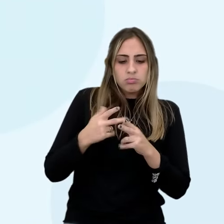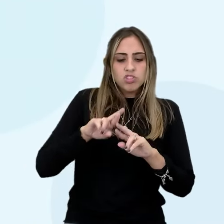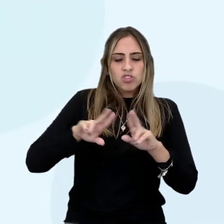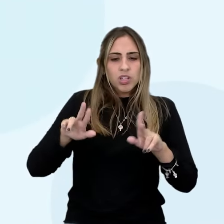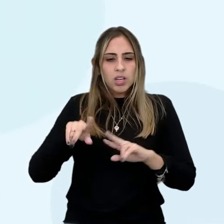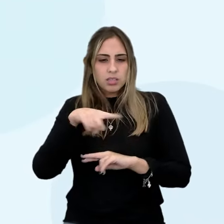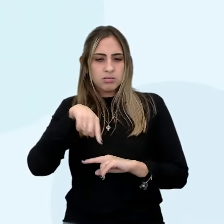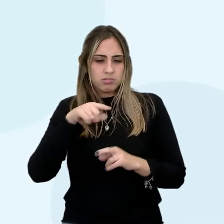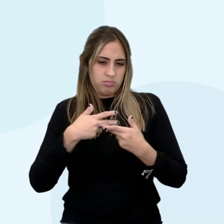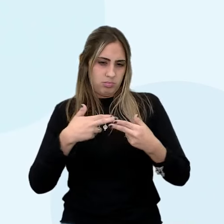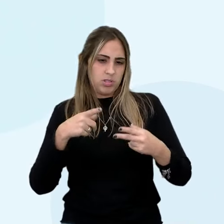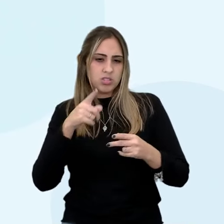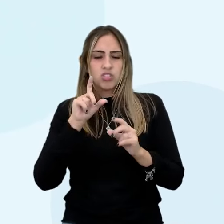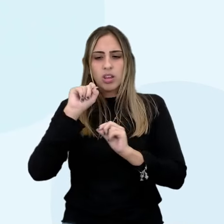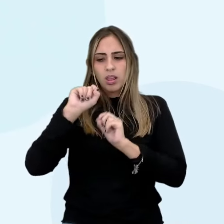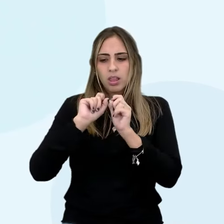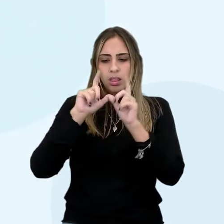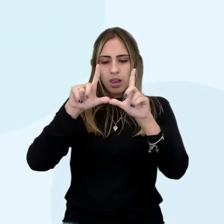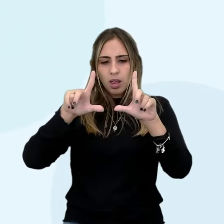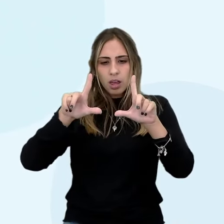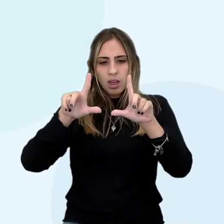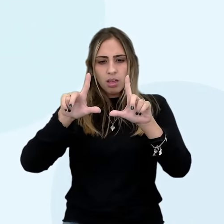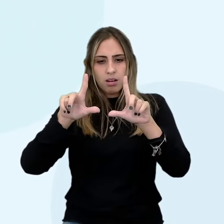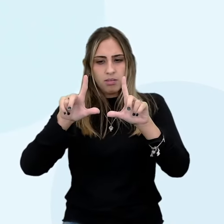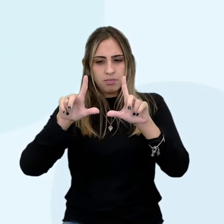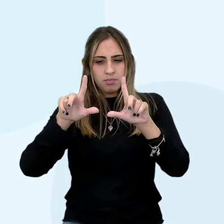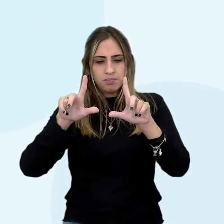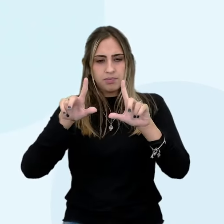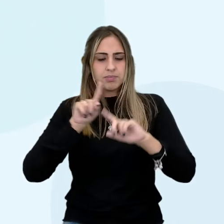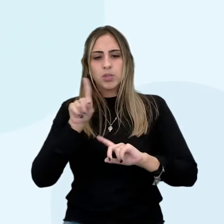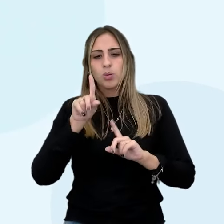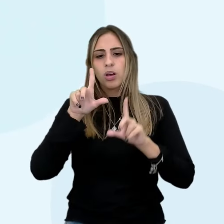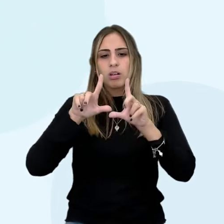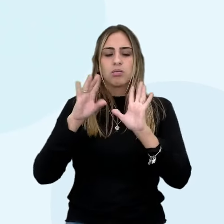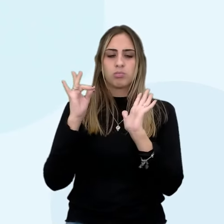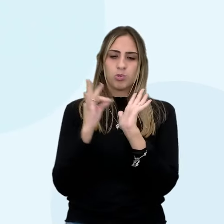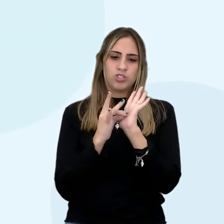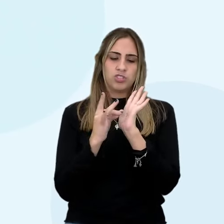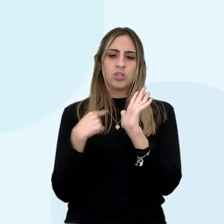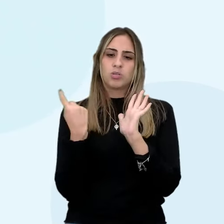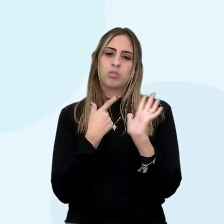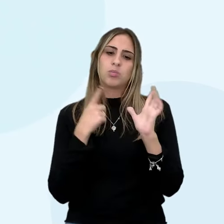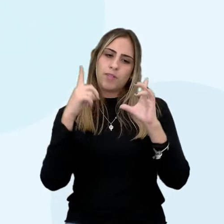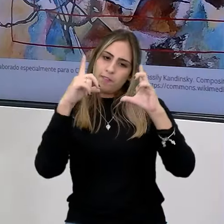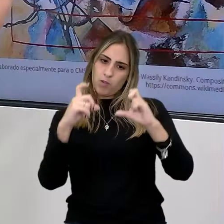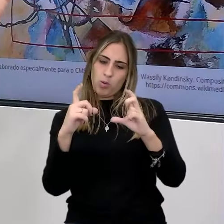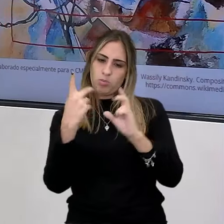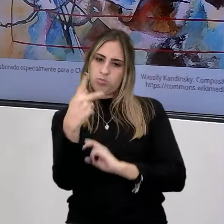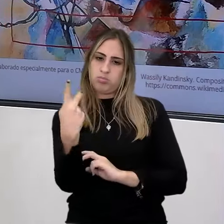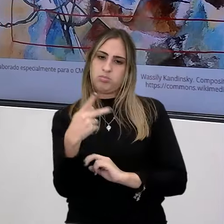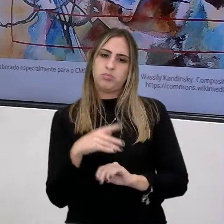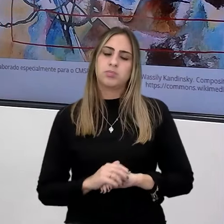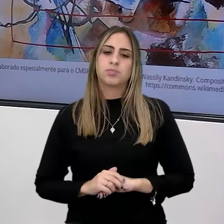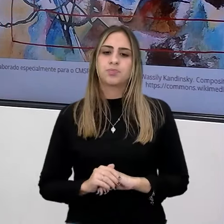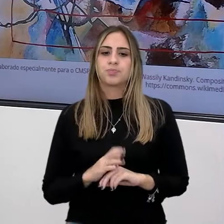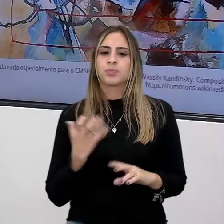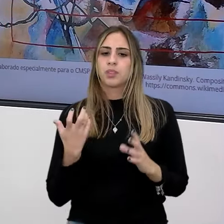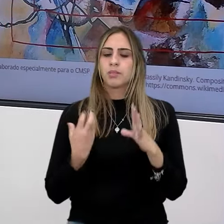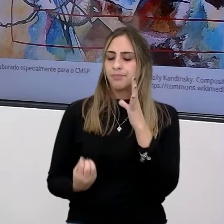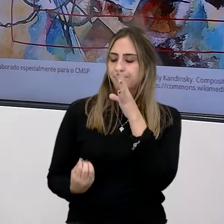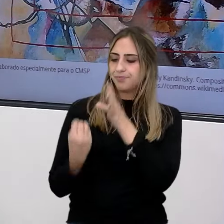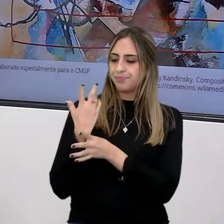original devido às diferenças de telas e porque essa obra que ela não é a obra original é nós temos uma fotografia dela então a gente cria